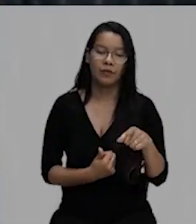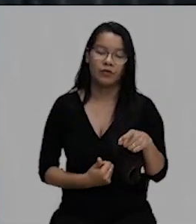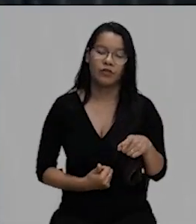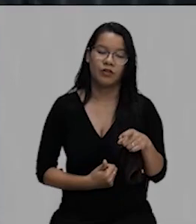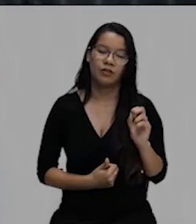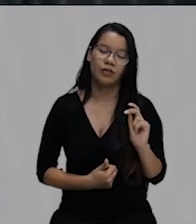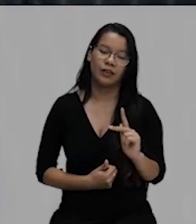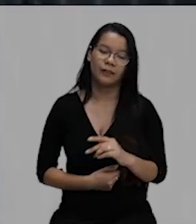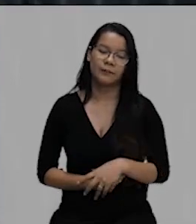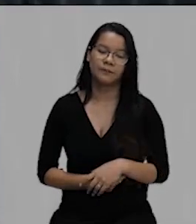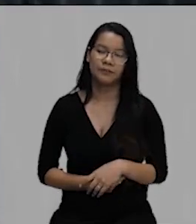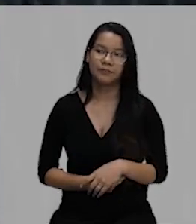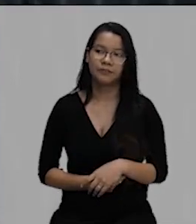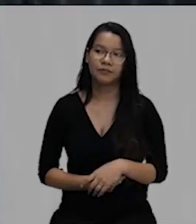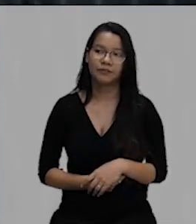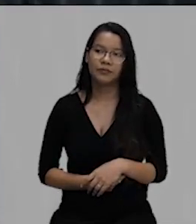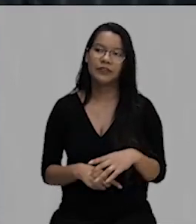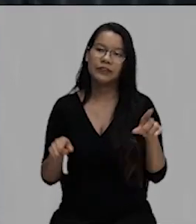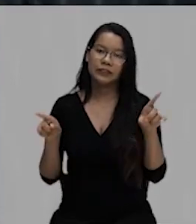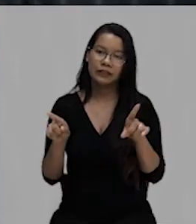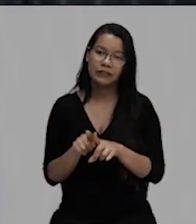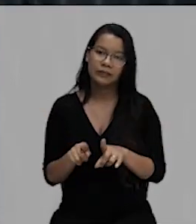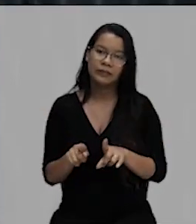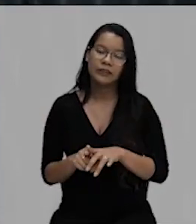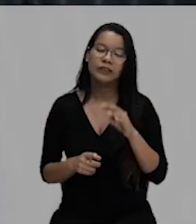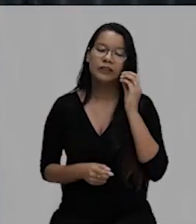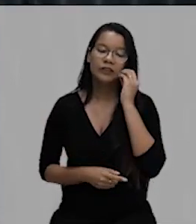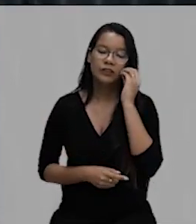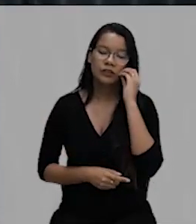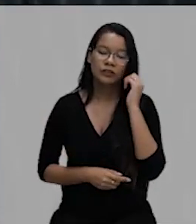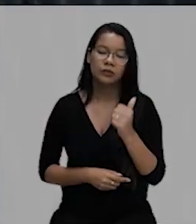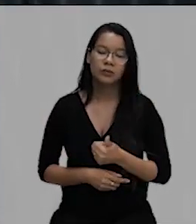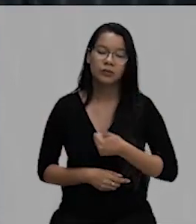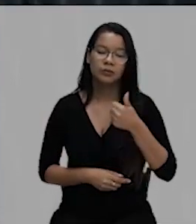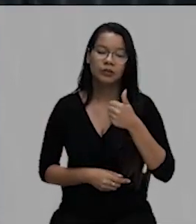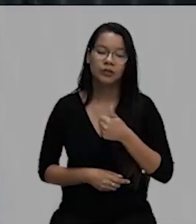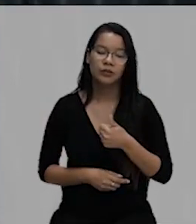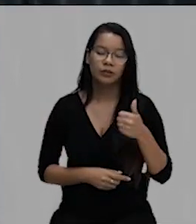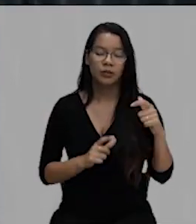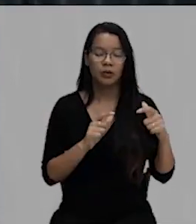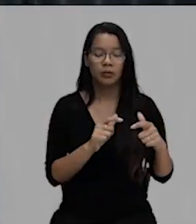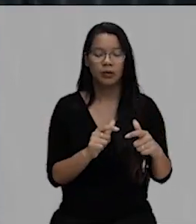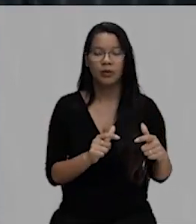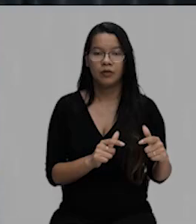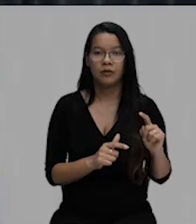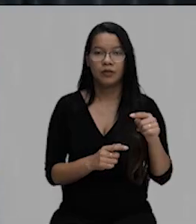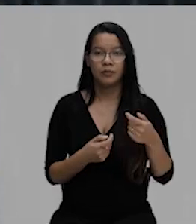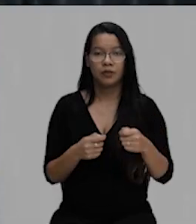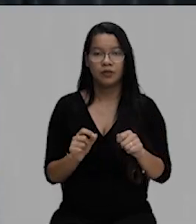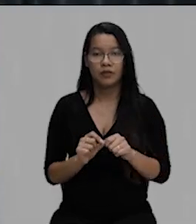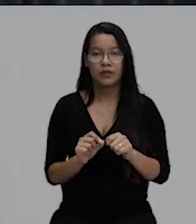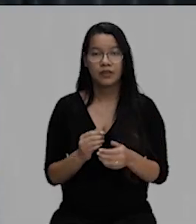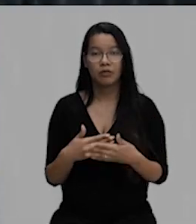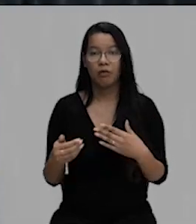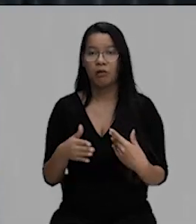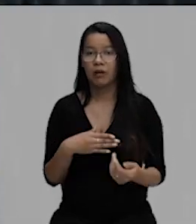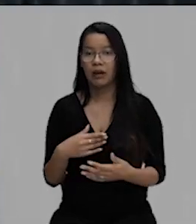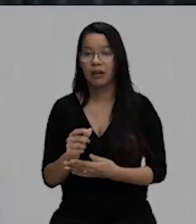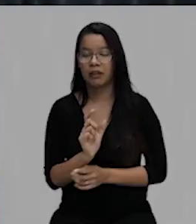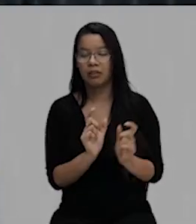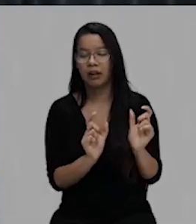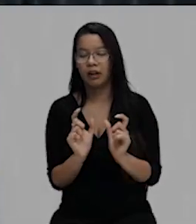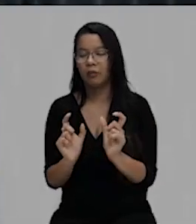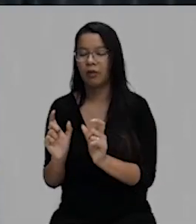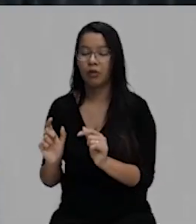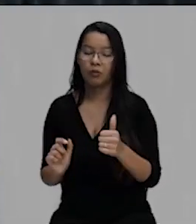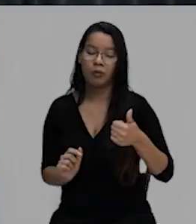equação logarítmica, tá? No caso, eu também estou testando no primeiro membro. Repito, você pode fazer isso em qualquer termo, tá?